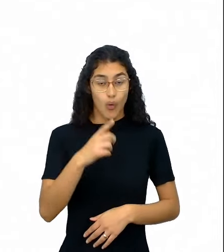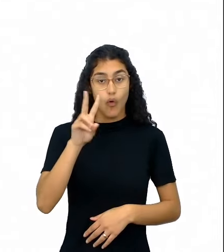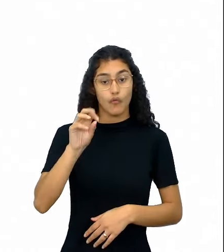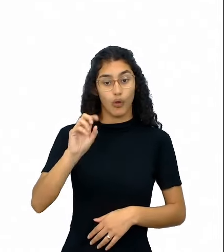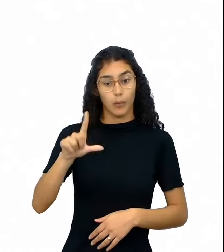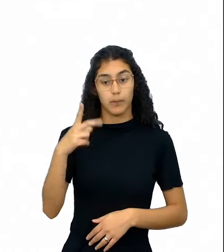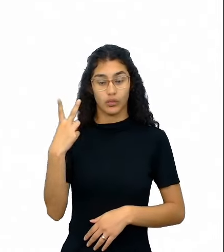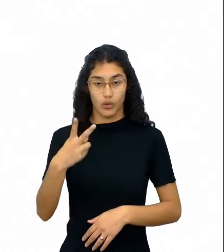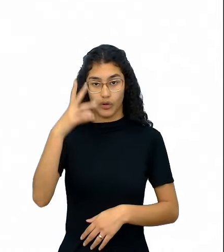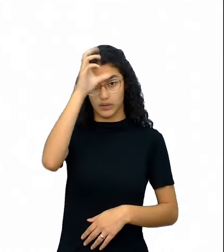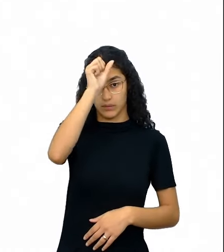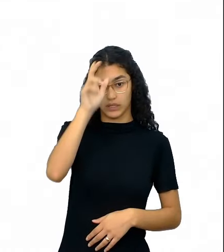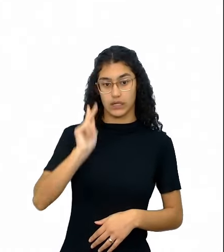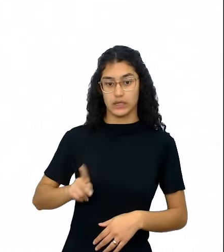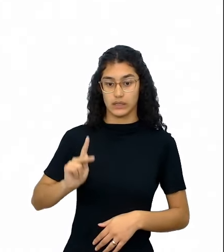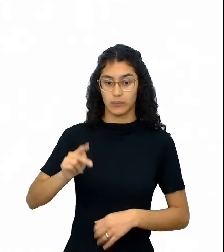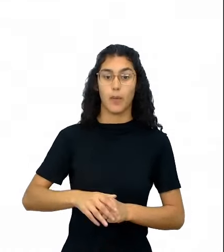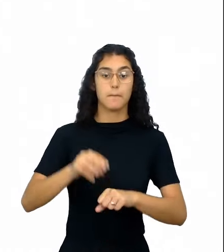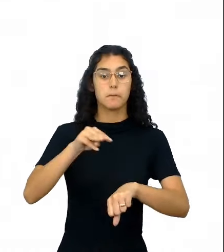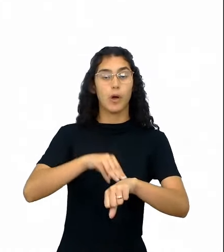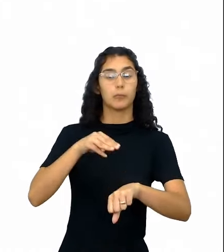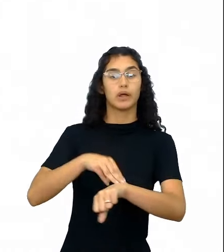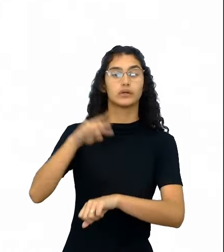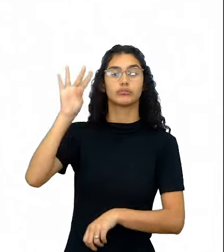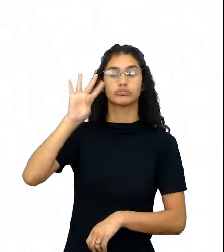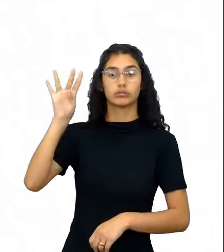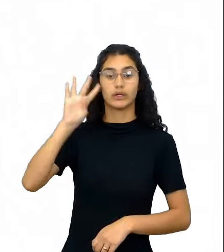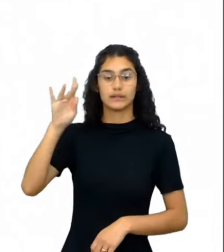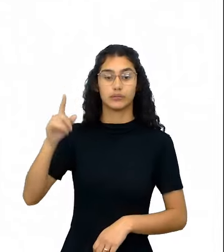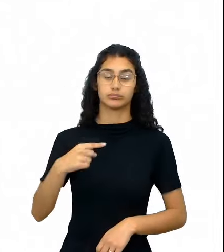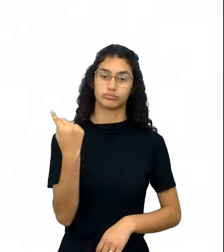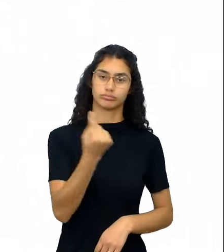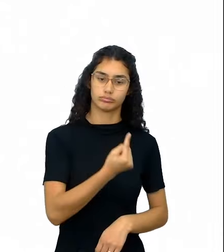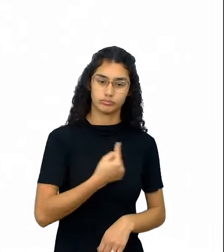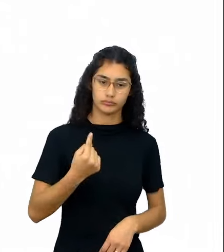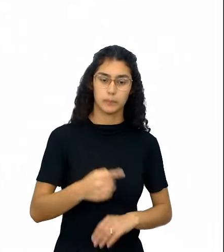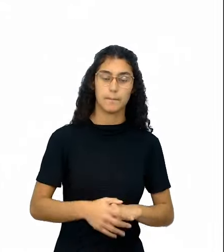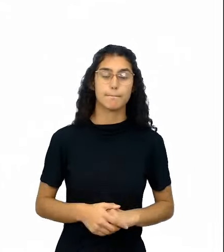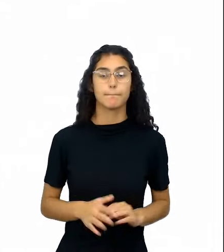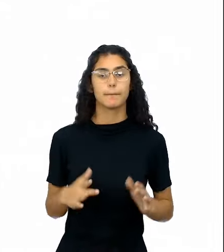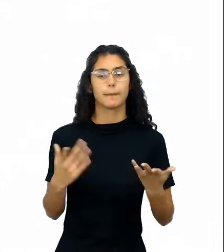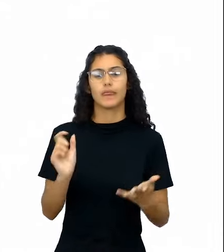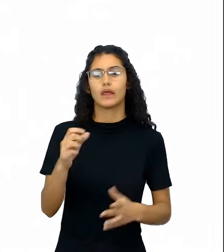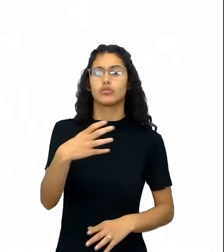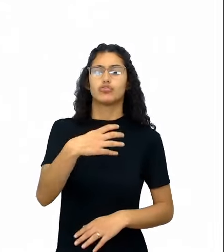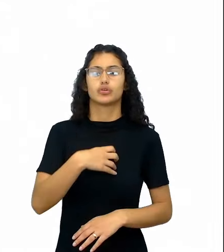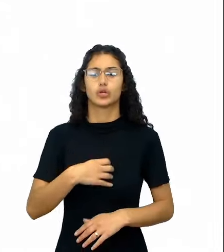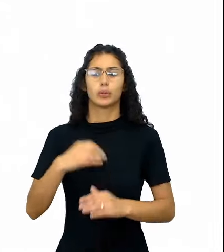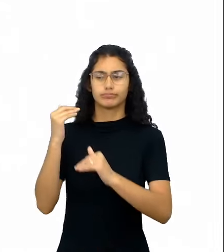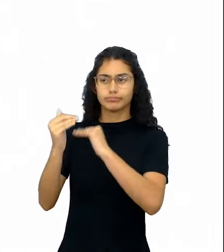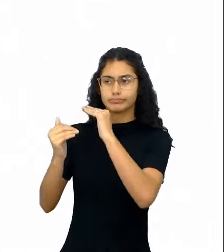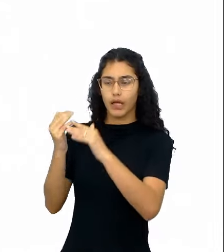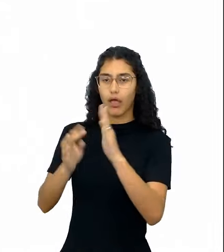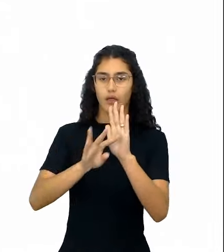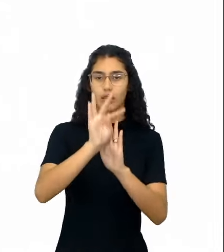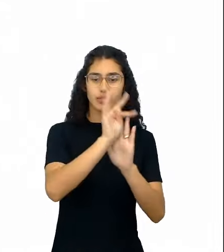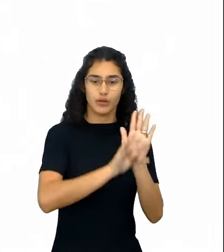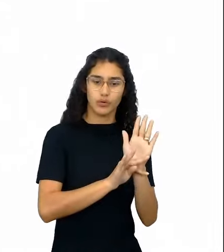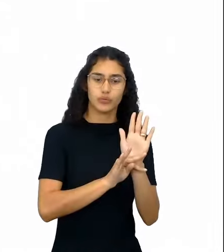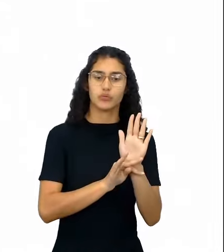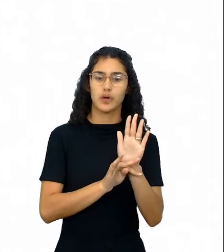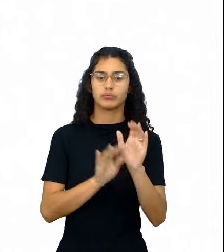Sempre. Um momento de reflexão para nós. Então, de que maneira o processo